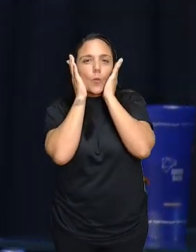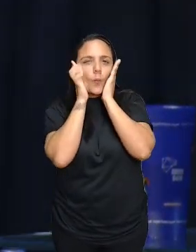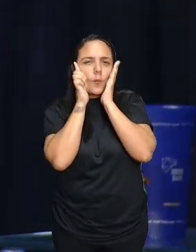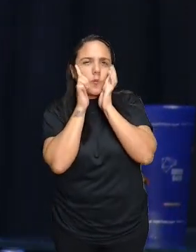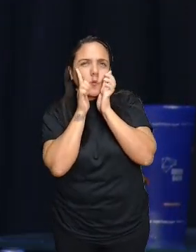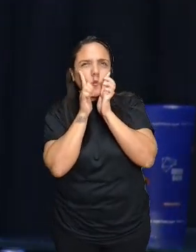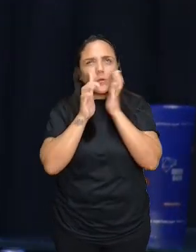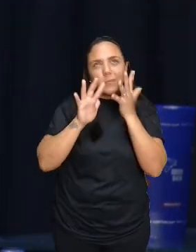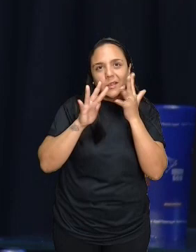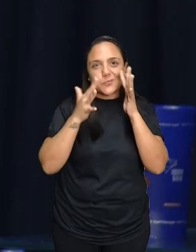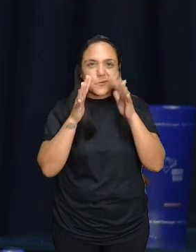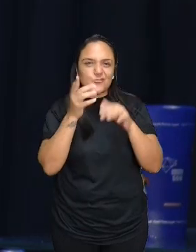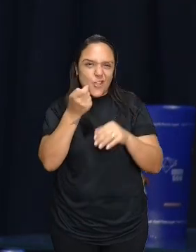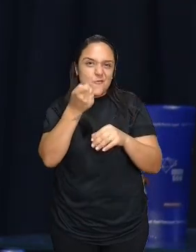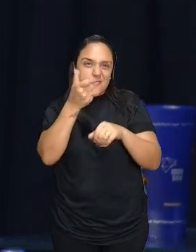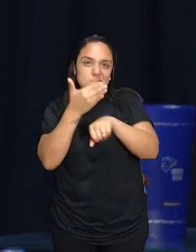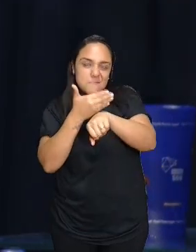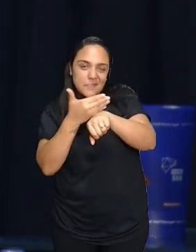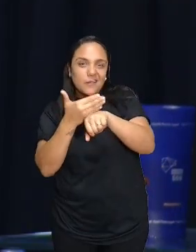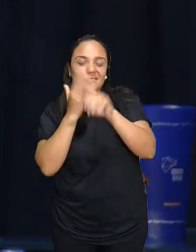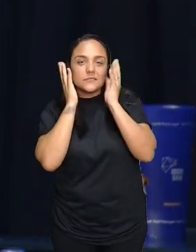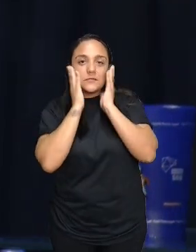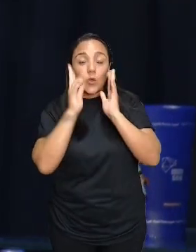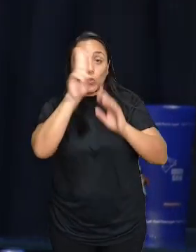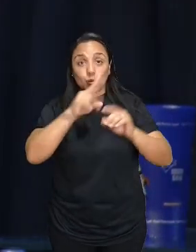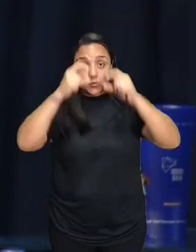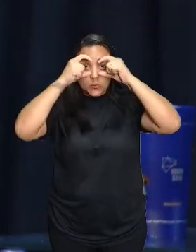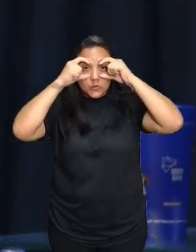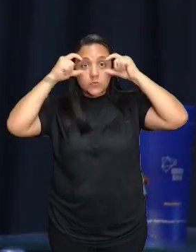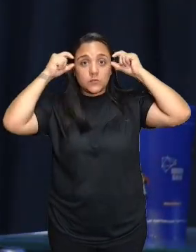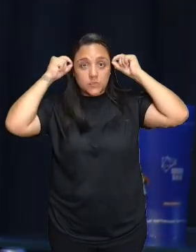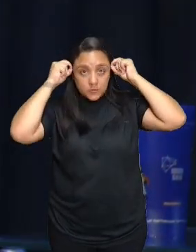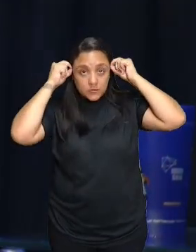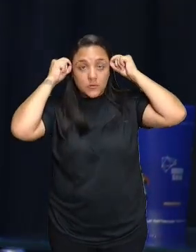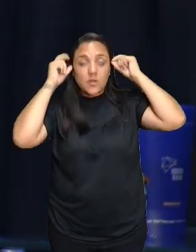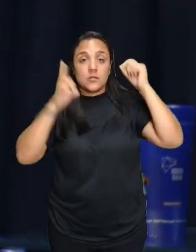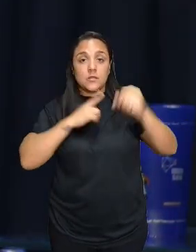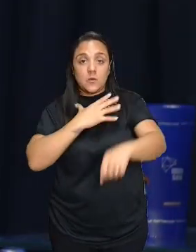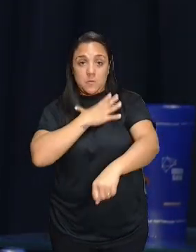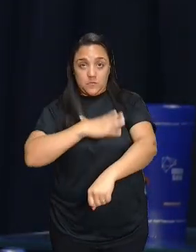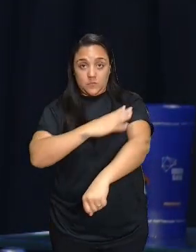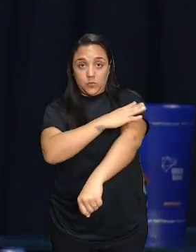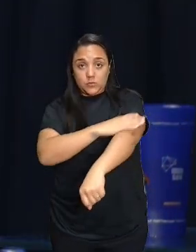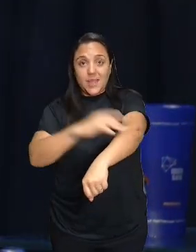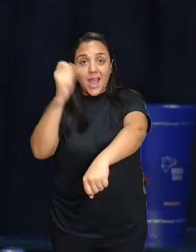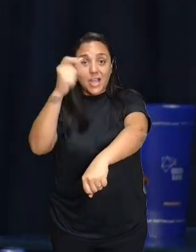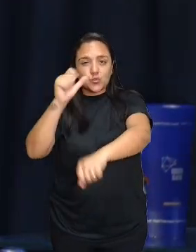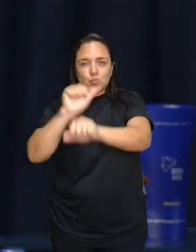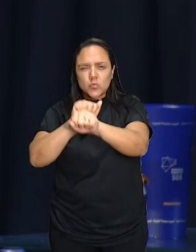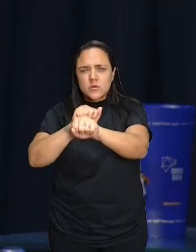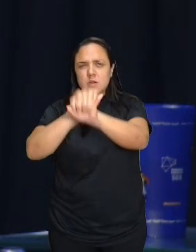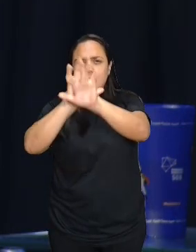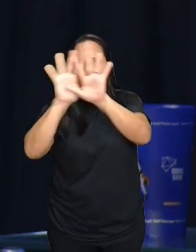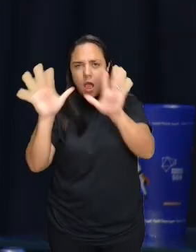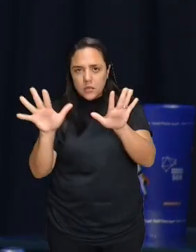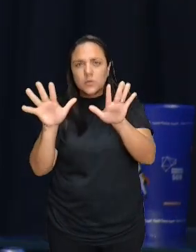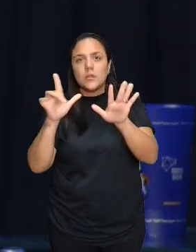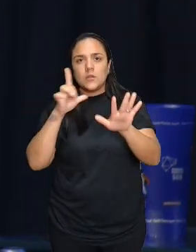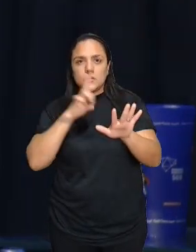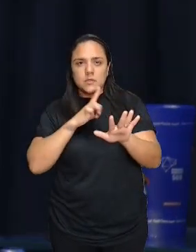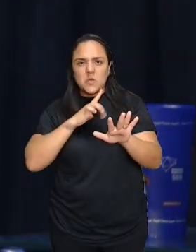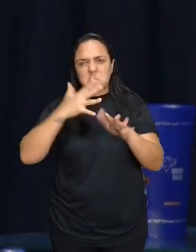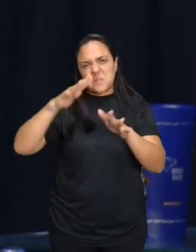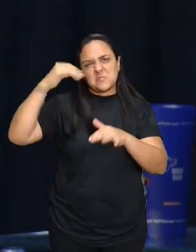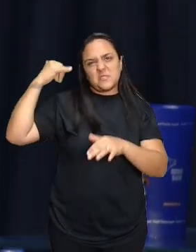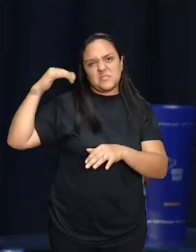já. Estou usando óculos, estou com uma camisa azul clara, uma calça jeans escura. Estatura média